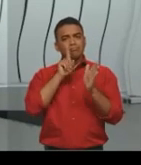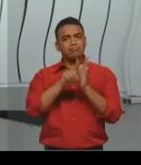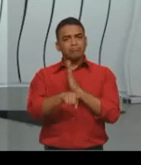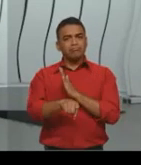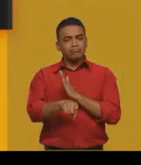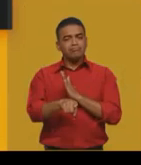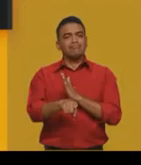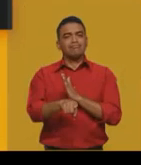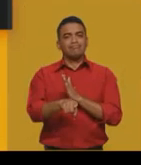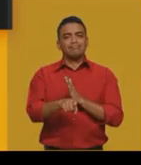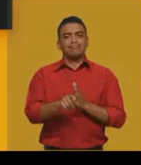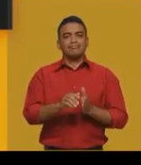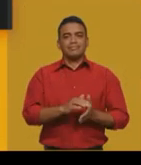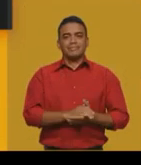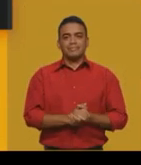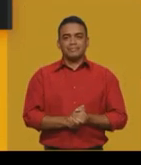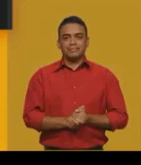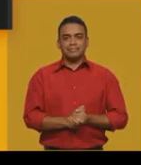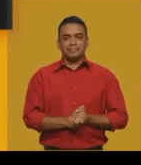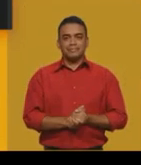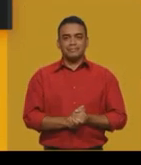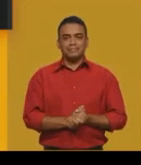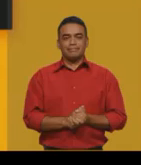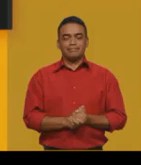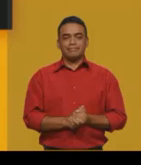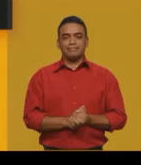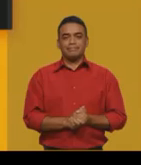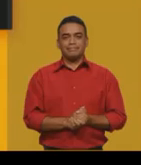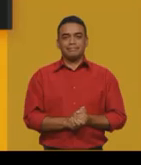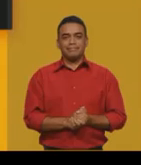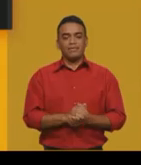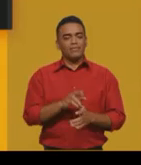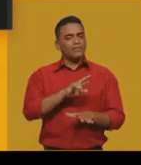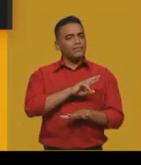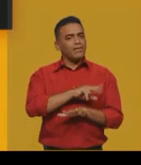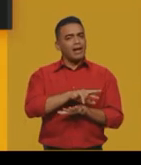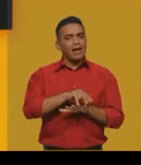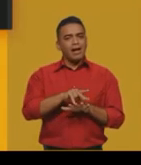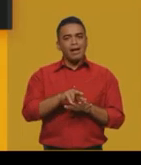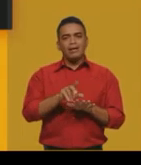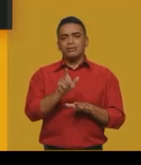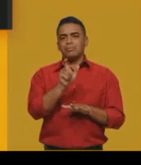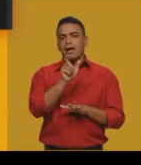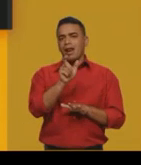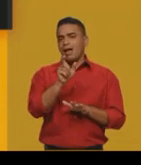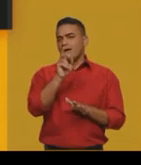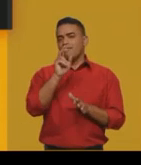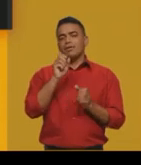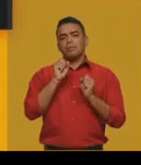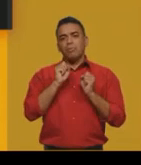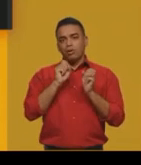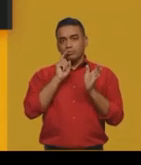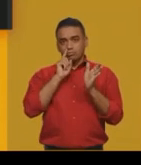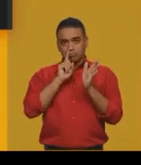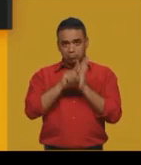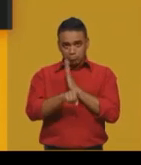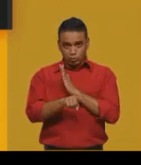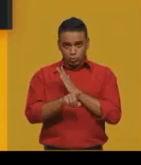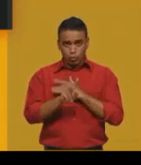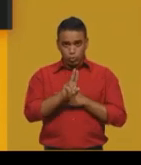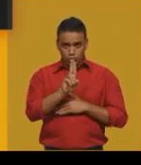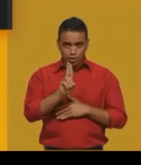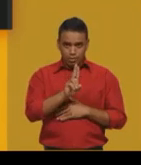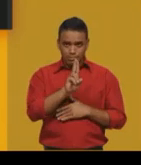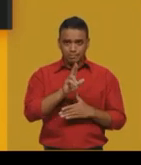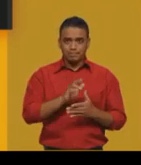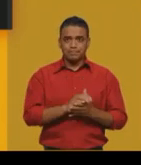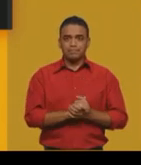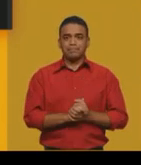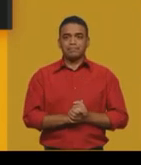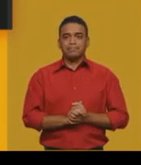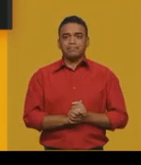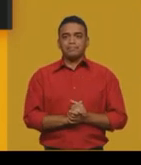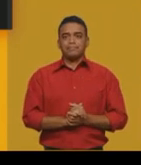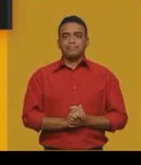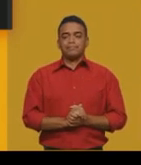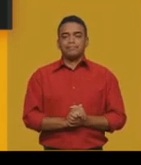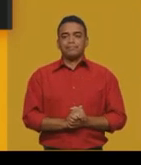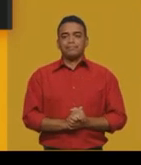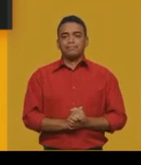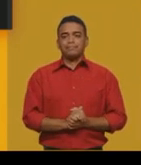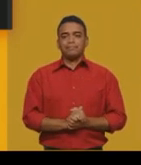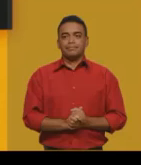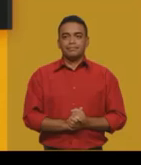são vários, who. Então, são vários interrogativos. Então, vamos ver aqui. Where was Anne